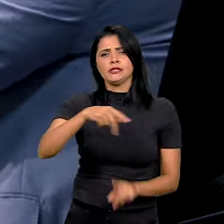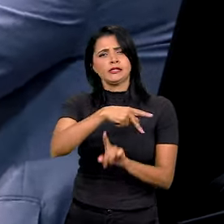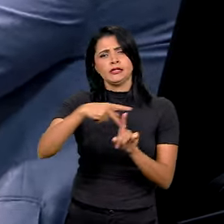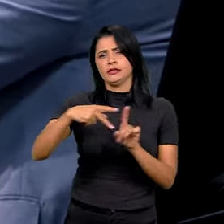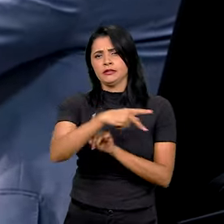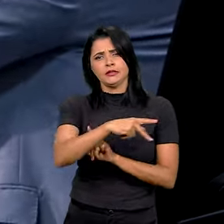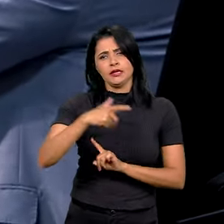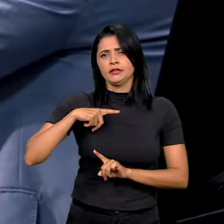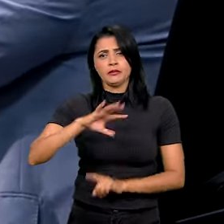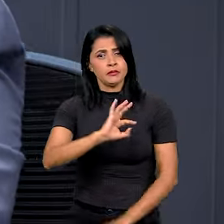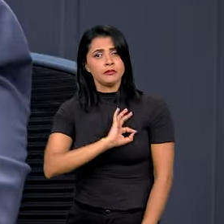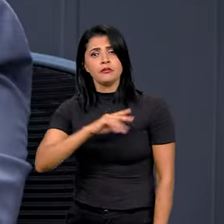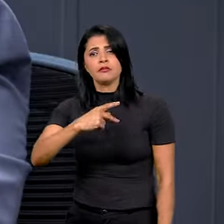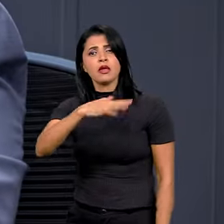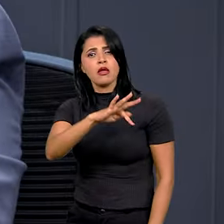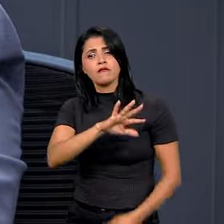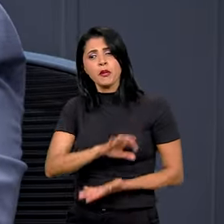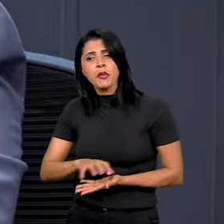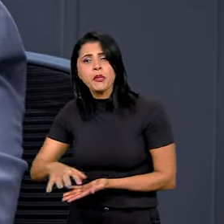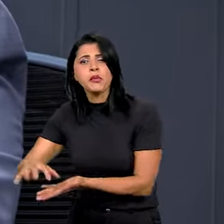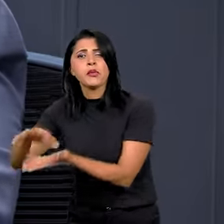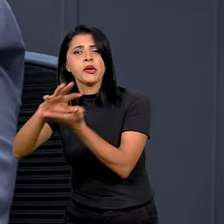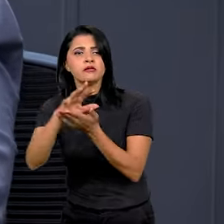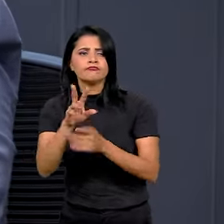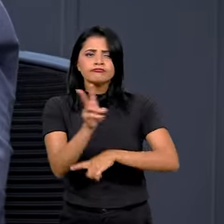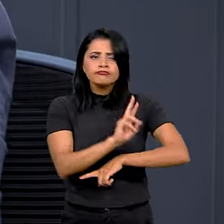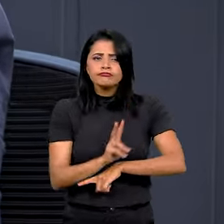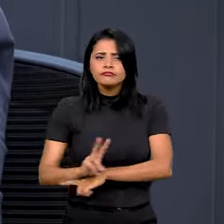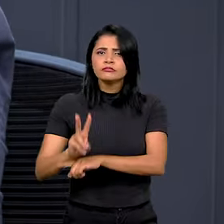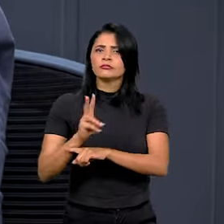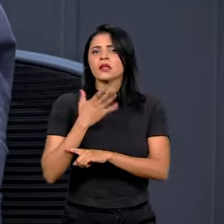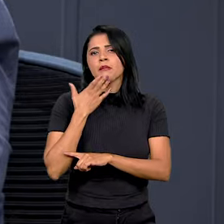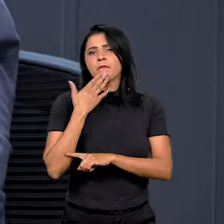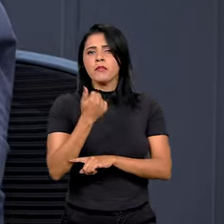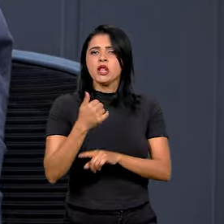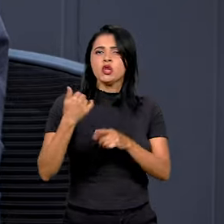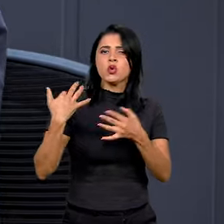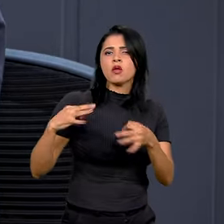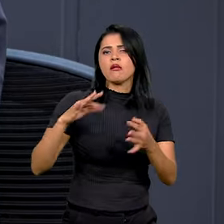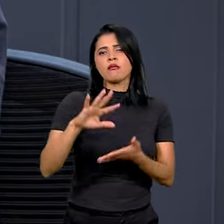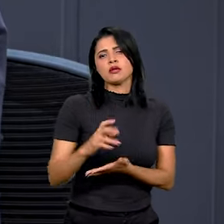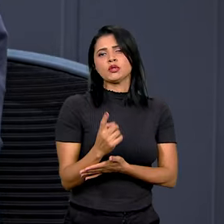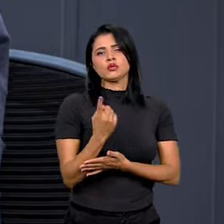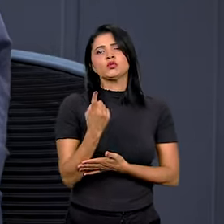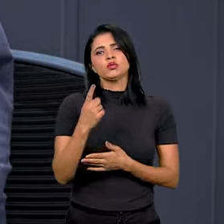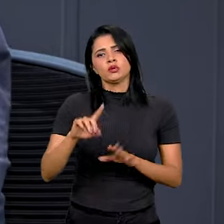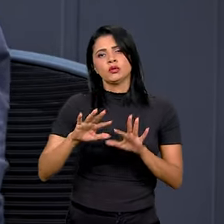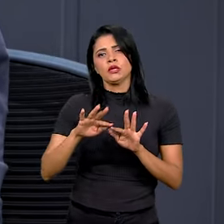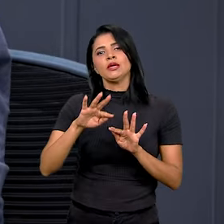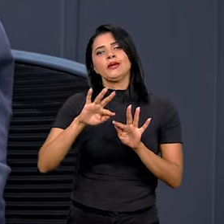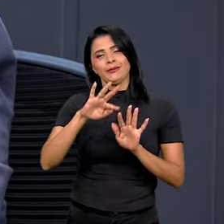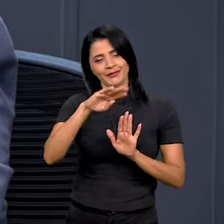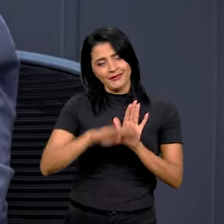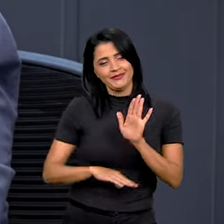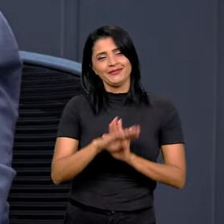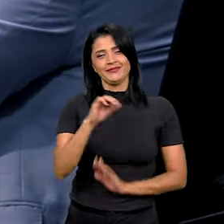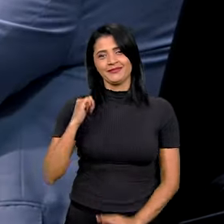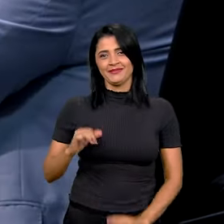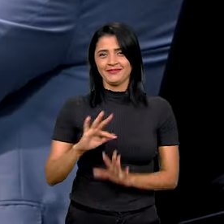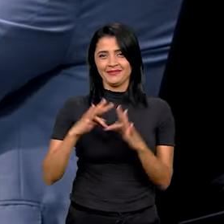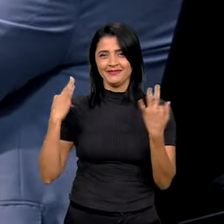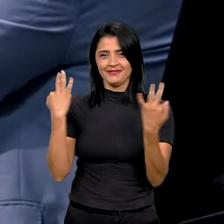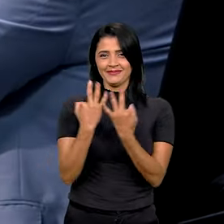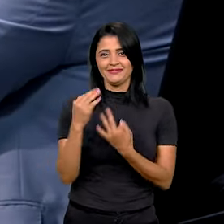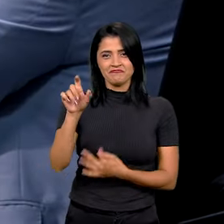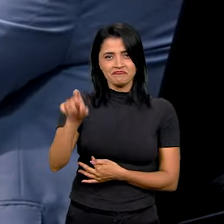da Polícia Federal de todos os órgãos do governo tentando cada vez mais monitorar e qualificar o cadastro único e o programa Bolsa Família e